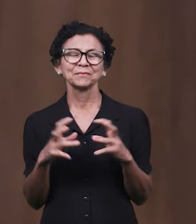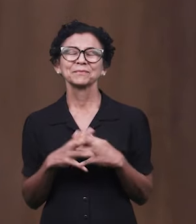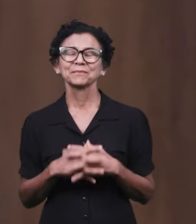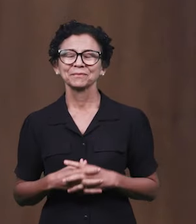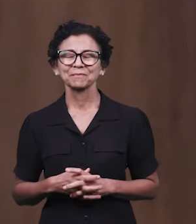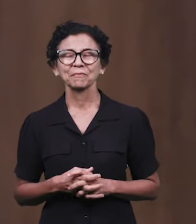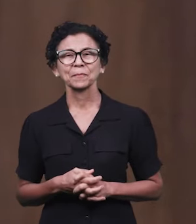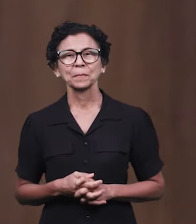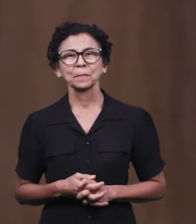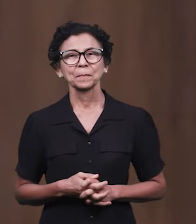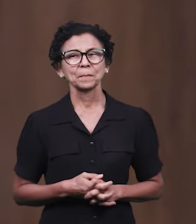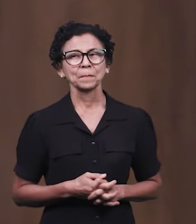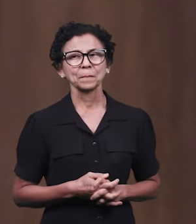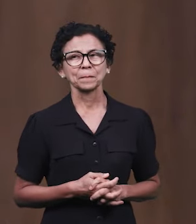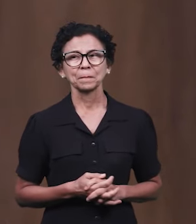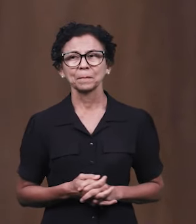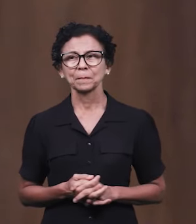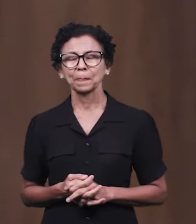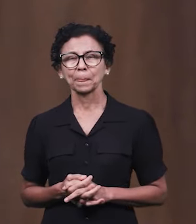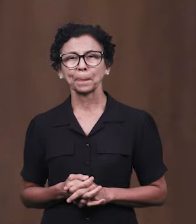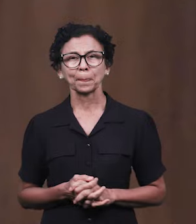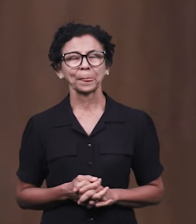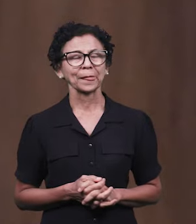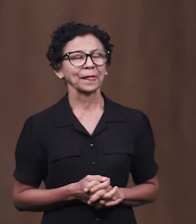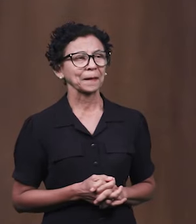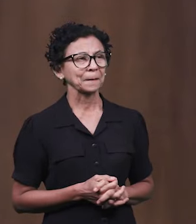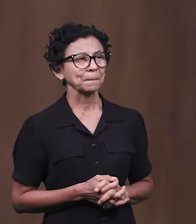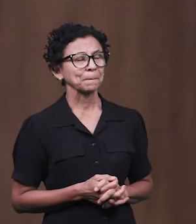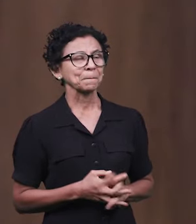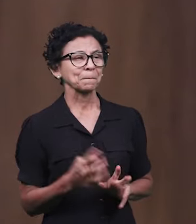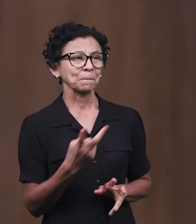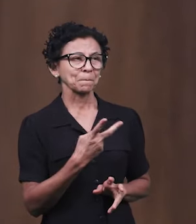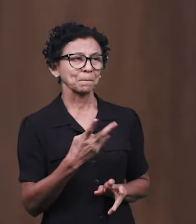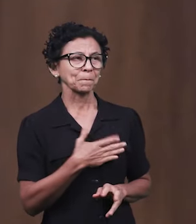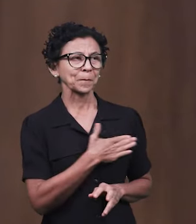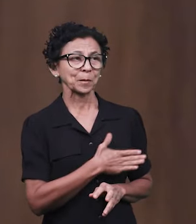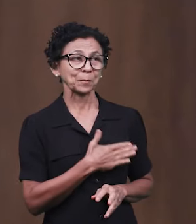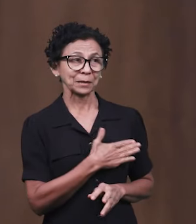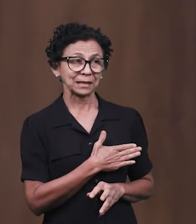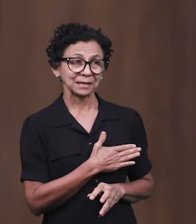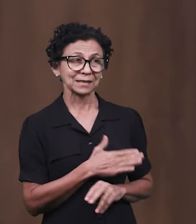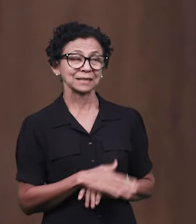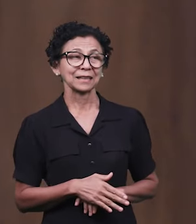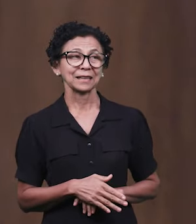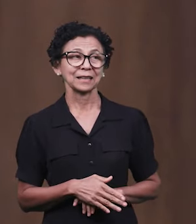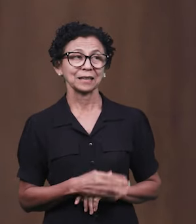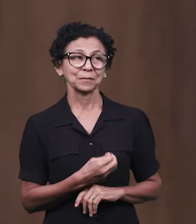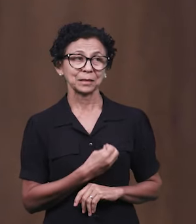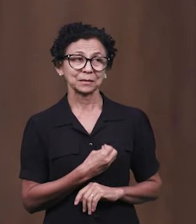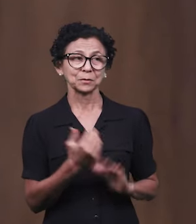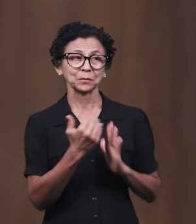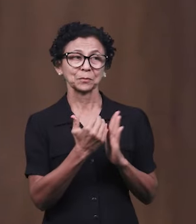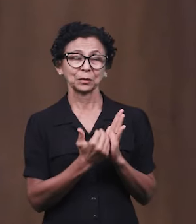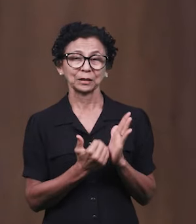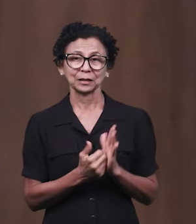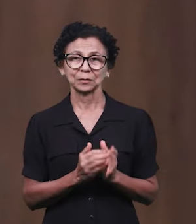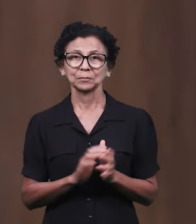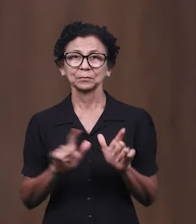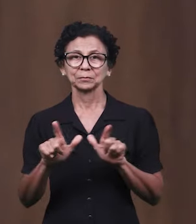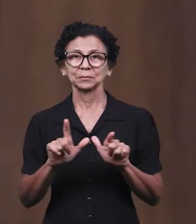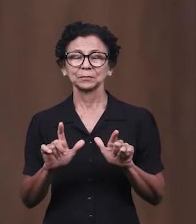edificante. Doutora Ana e Pastor João, é uma satisfação tê-los conosco neste programa Acessibilidade em